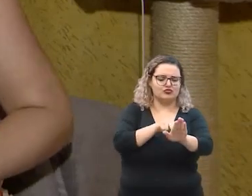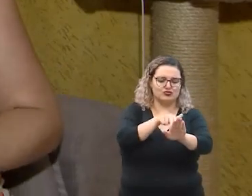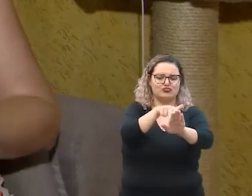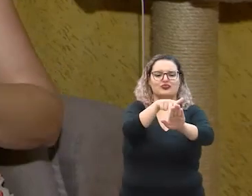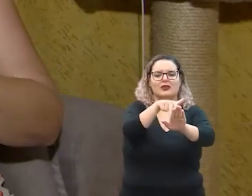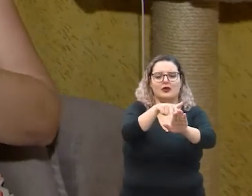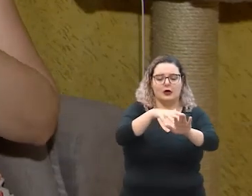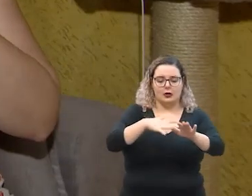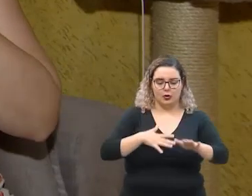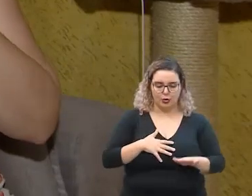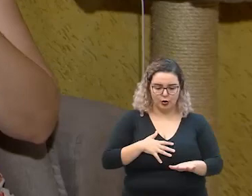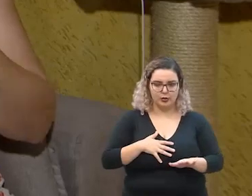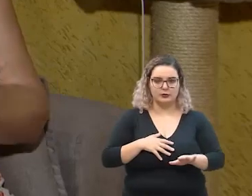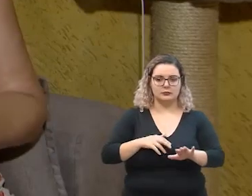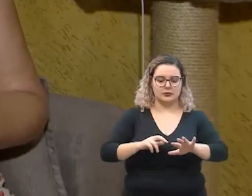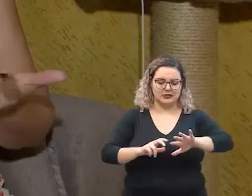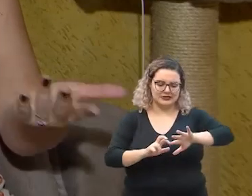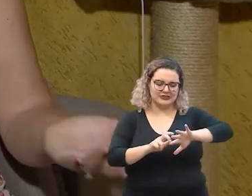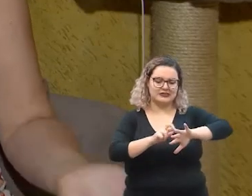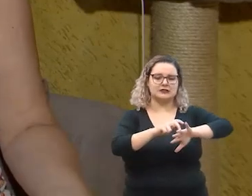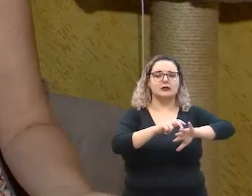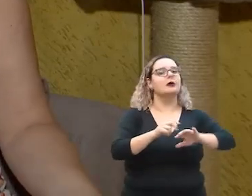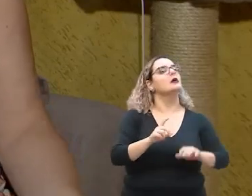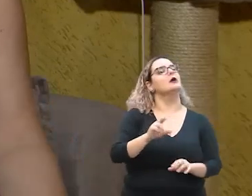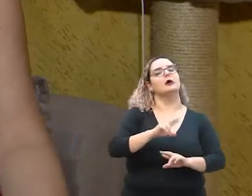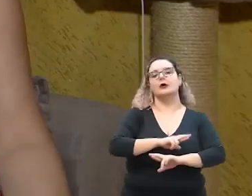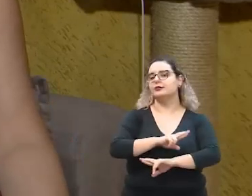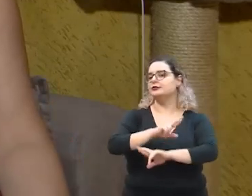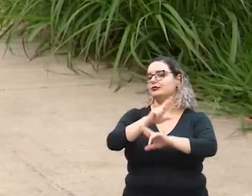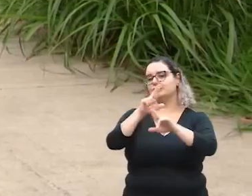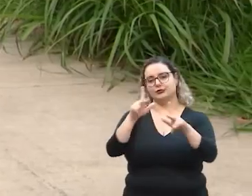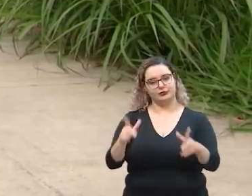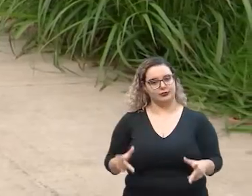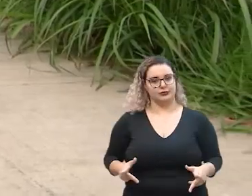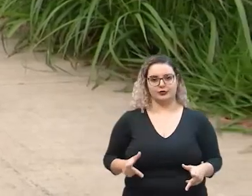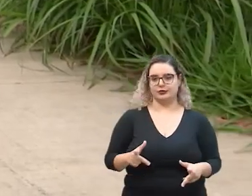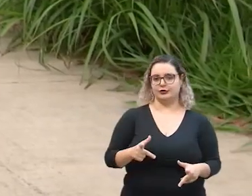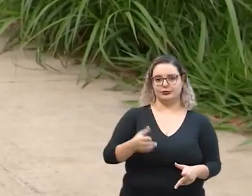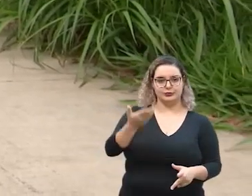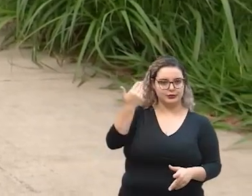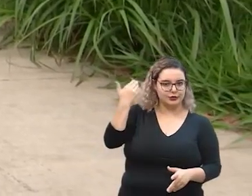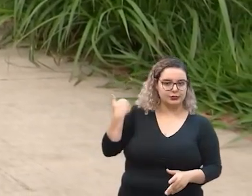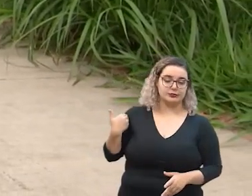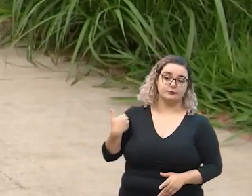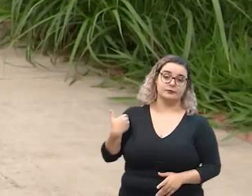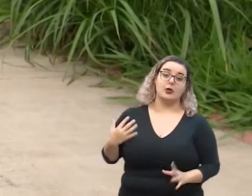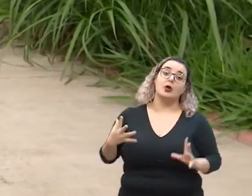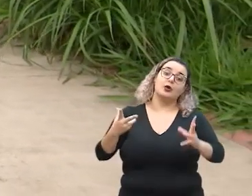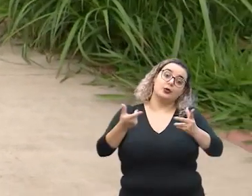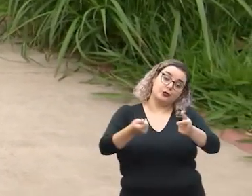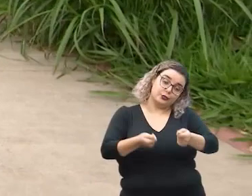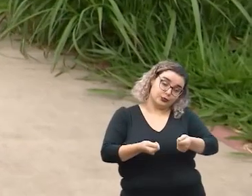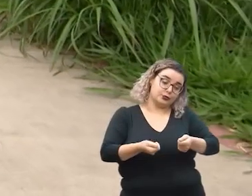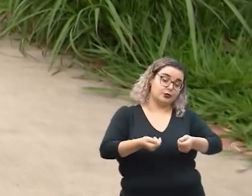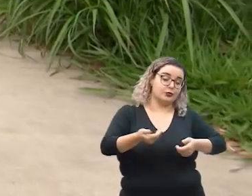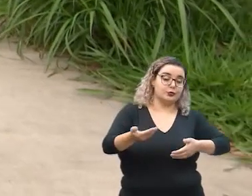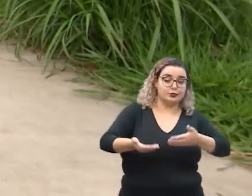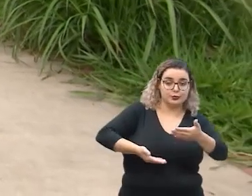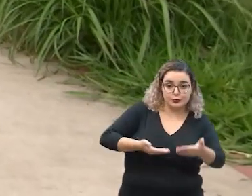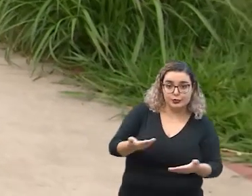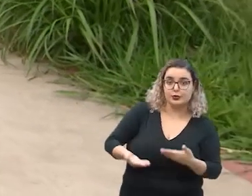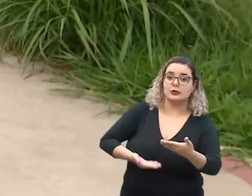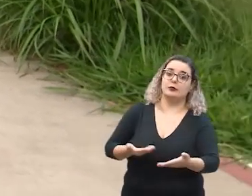uma escada. Eu sei que é diferente de como eu era antes. Mesmo com todo o tratamento, mesmo com todos